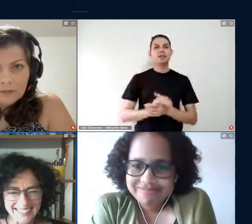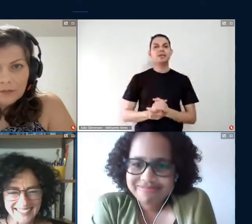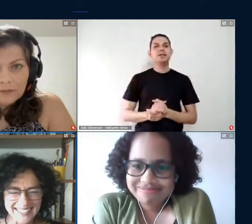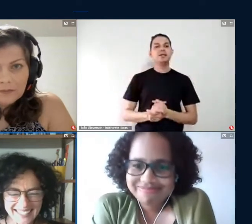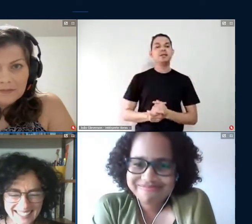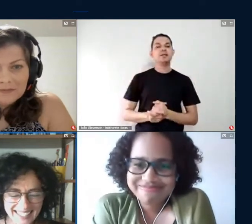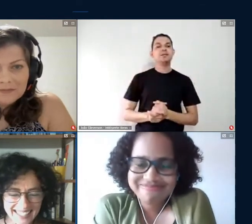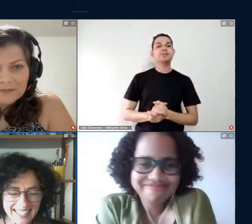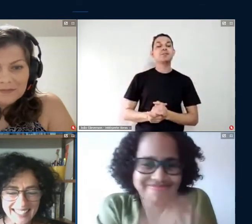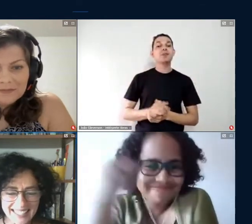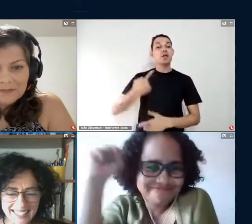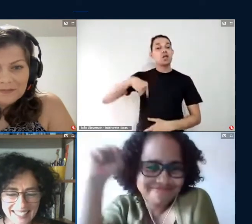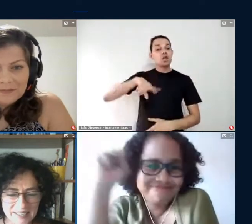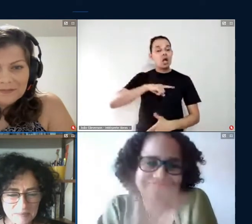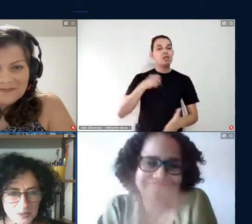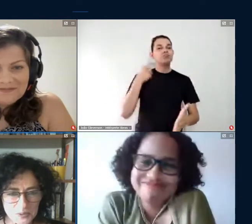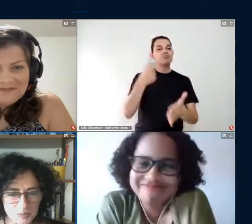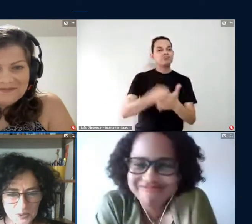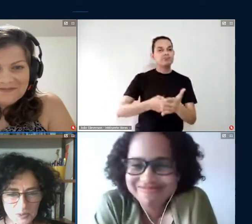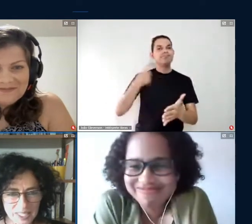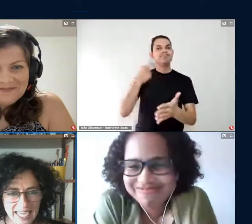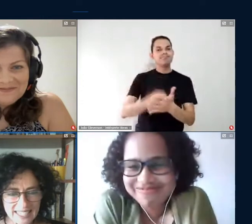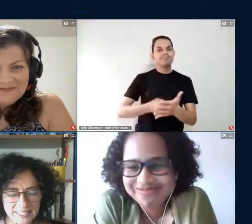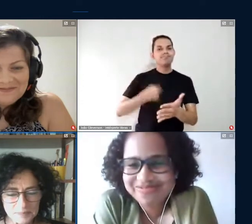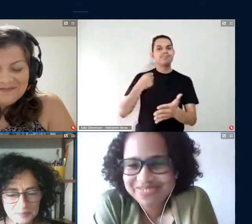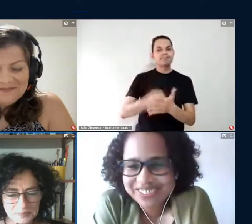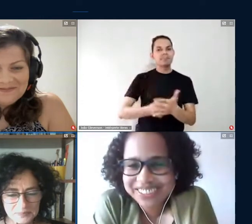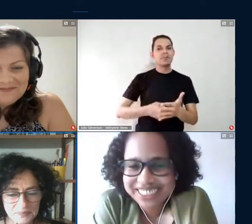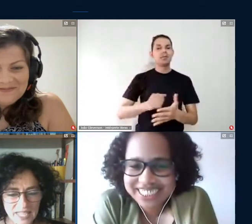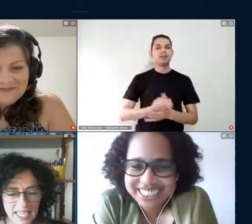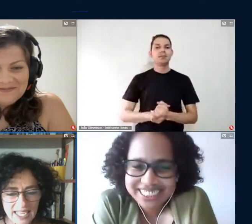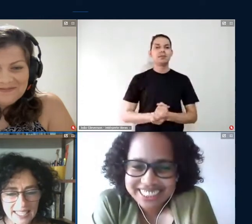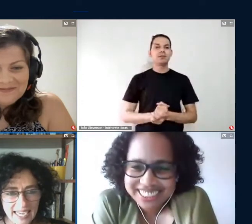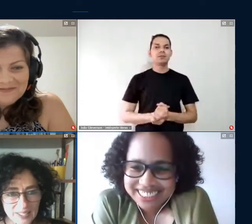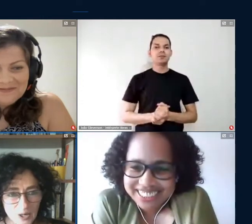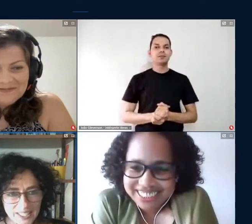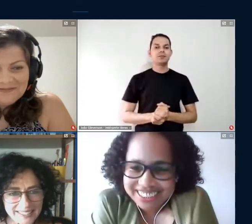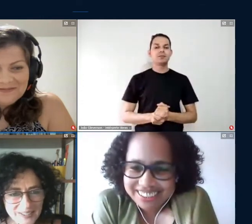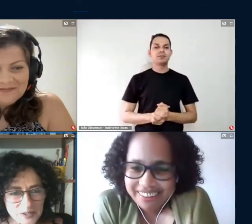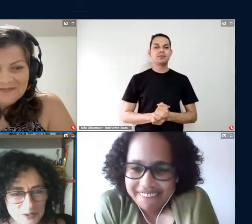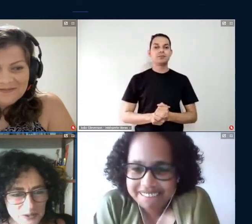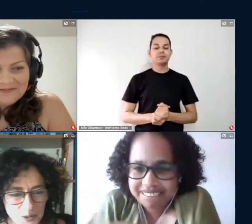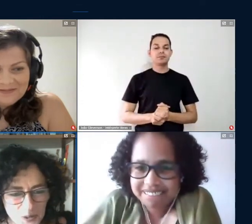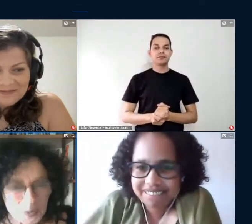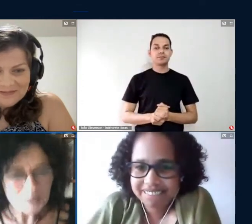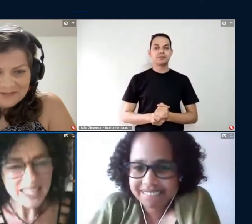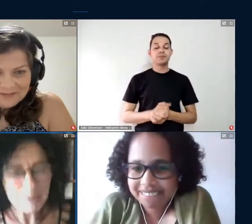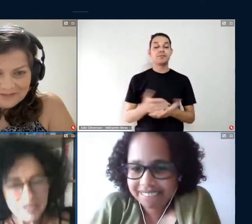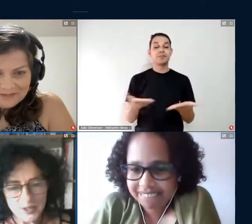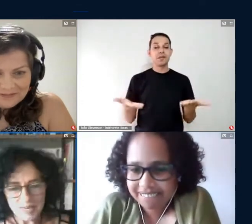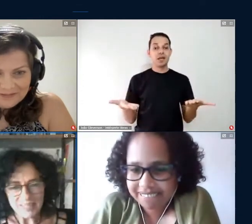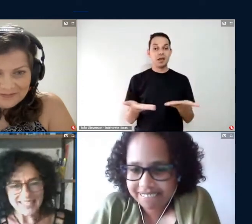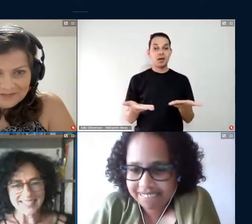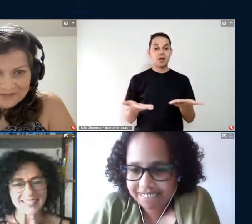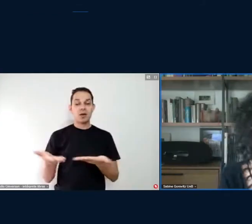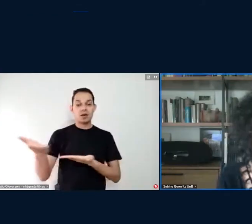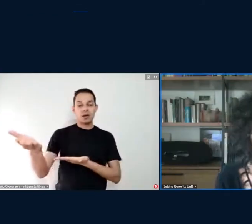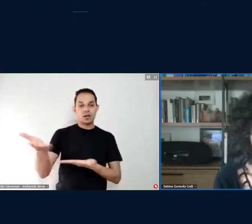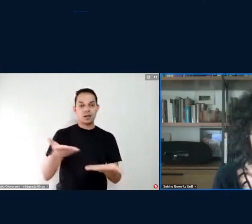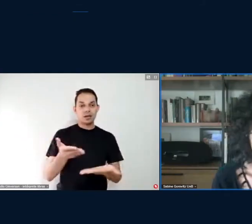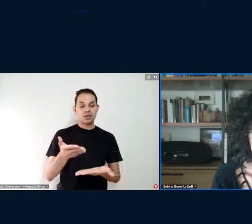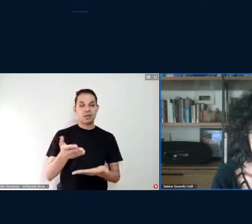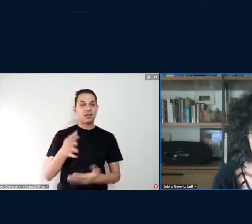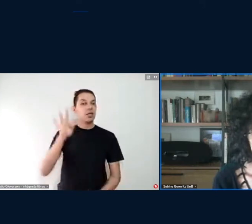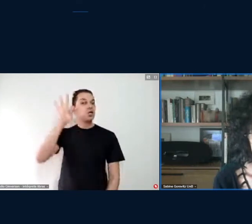militância. Muito, muito obrigada. Agora, então, eu vou convidar a professora Patrícia